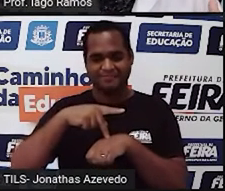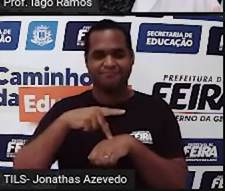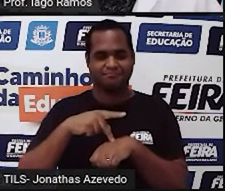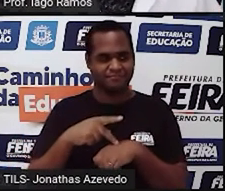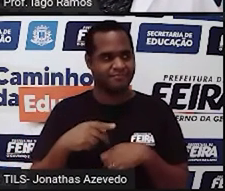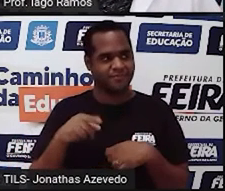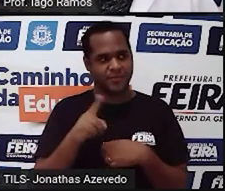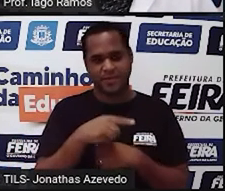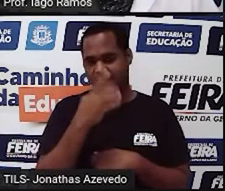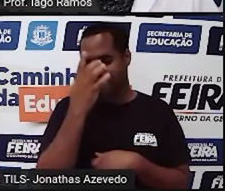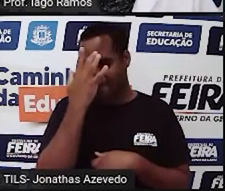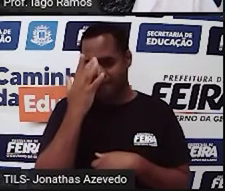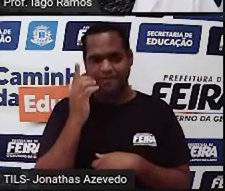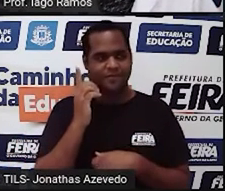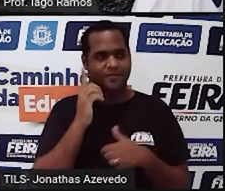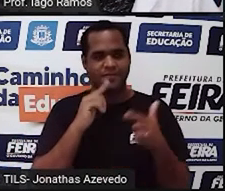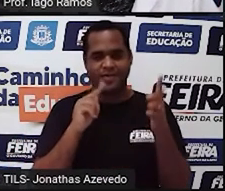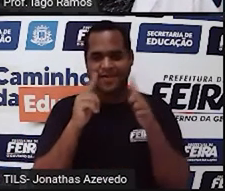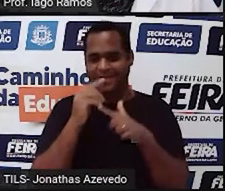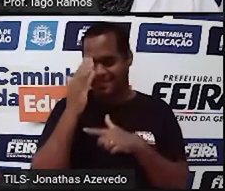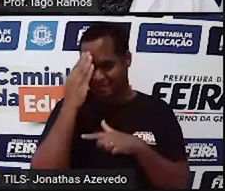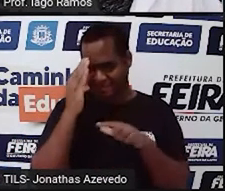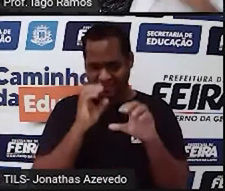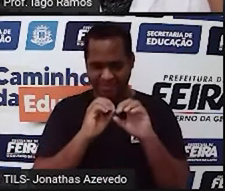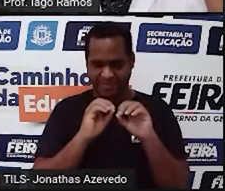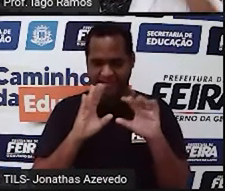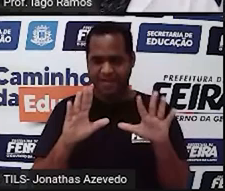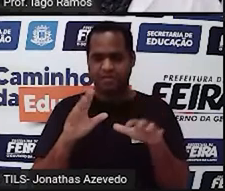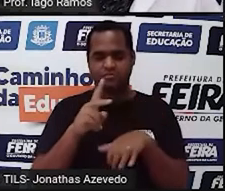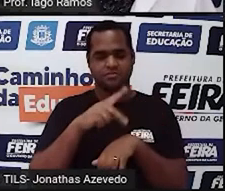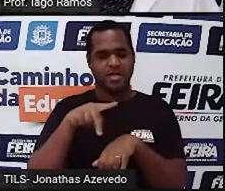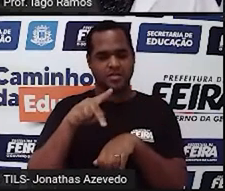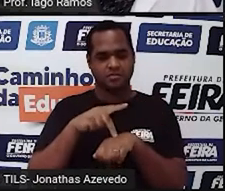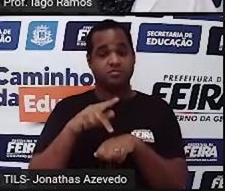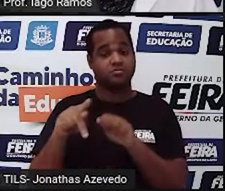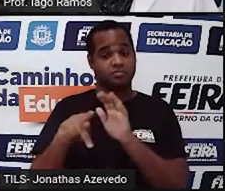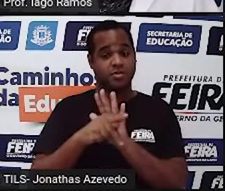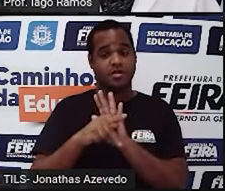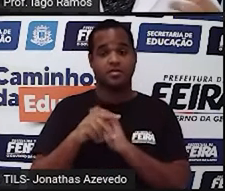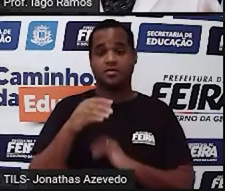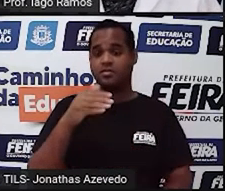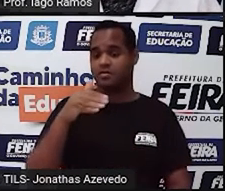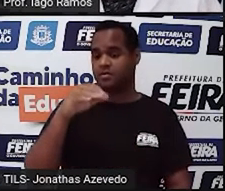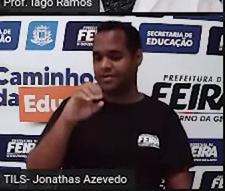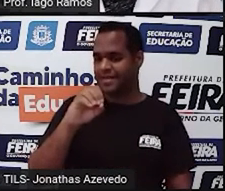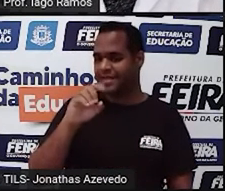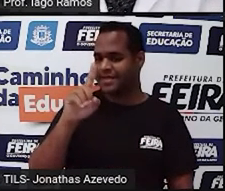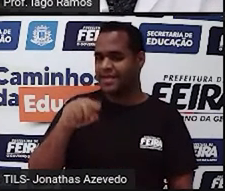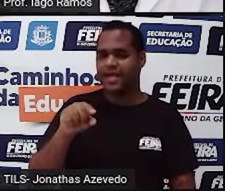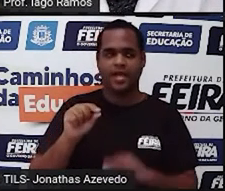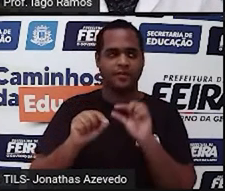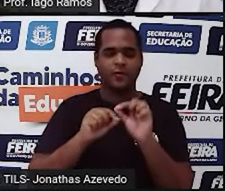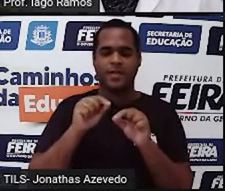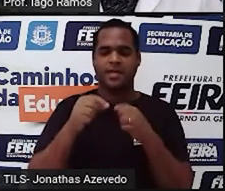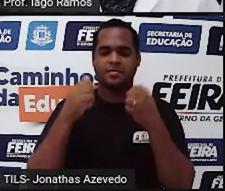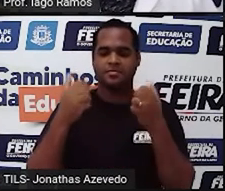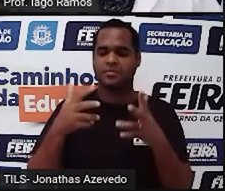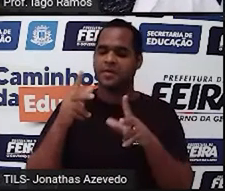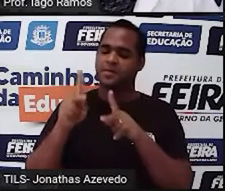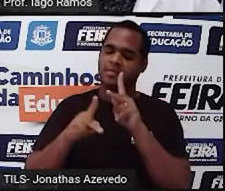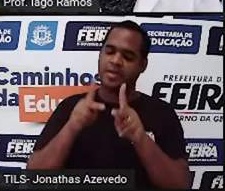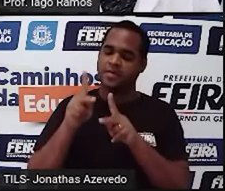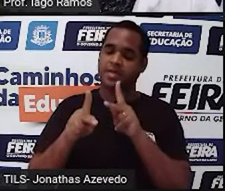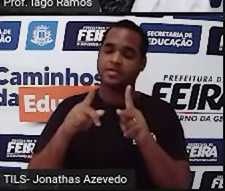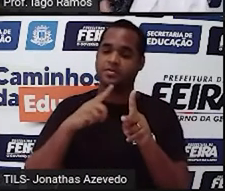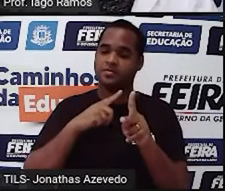o jeito mais fácil de a gente entender o que é um país populoso então desses 10 qual é aquele que é mais populoso